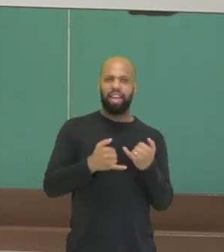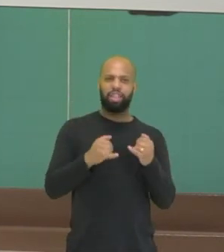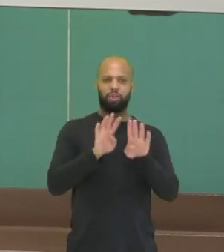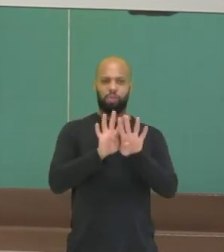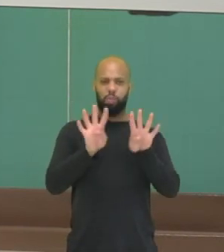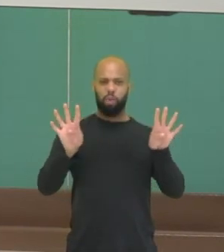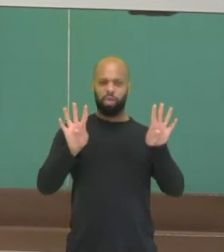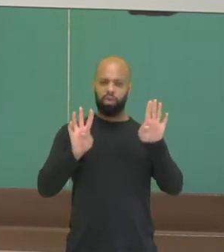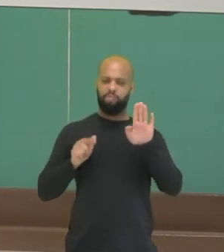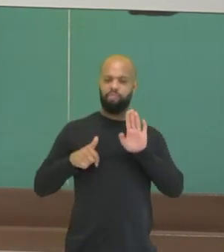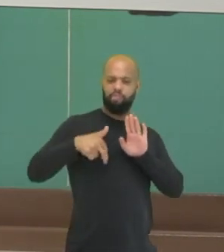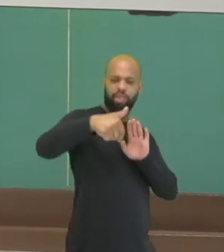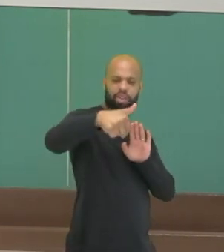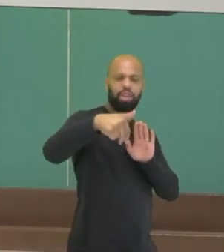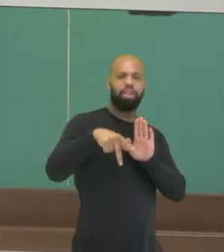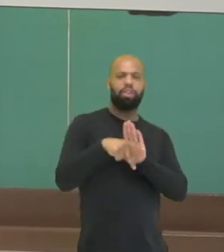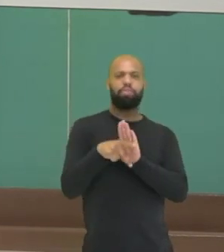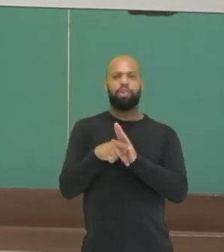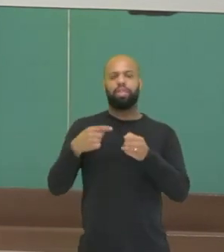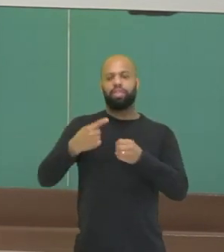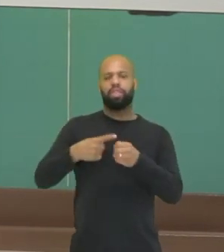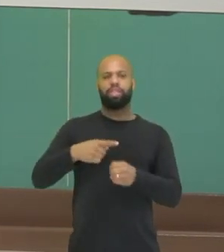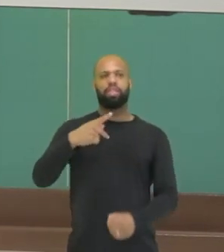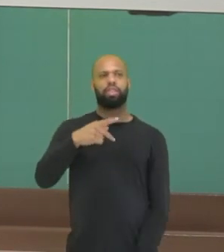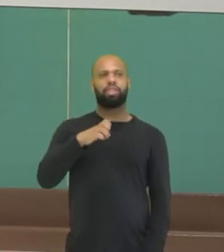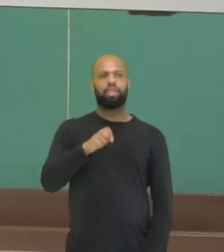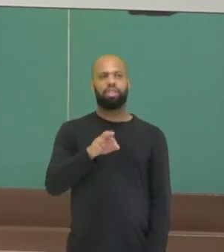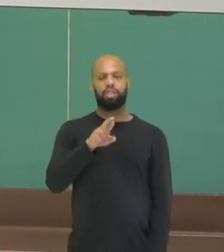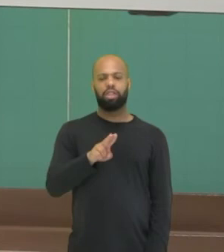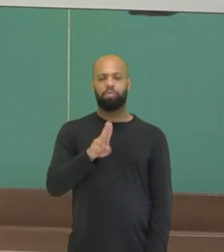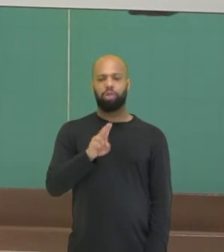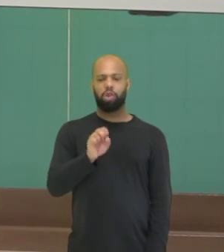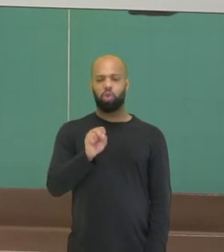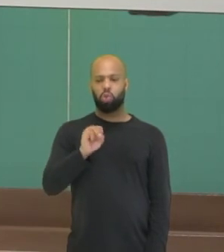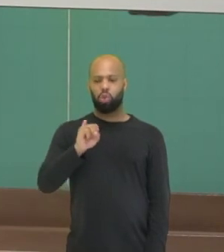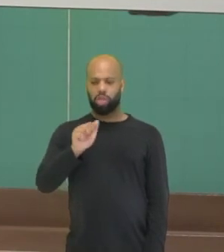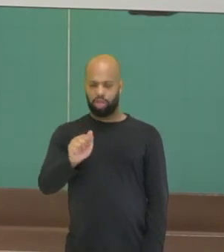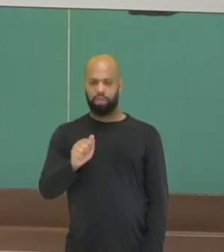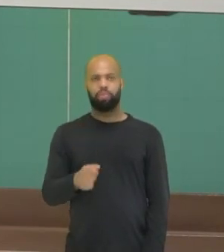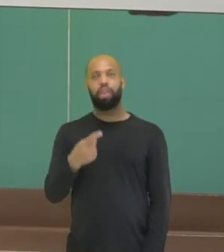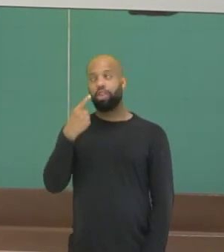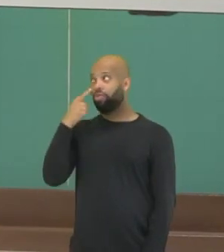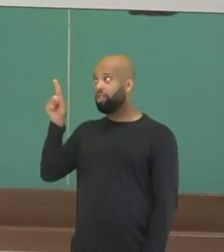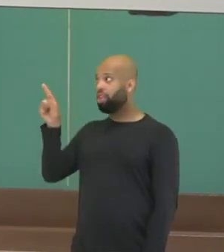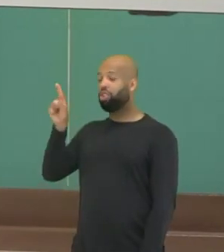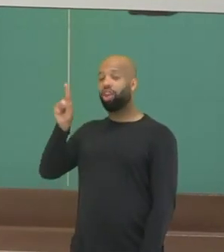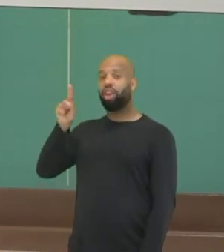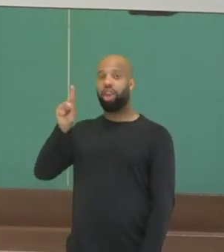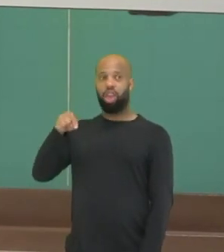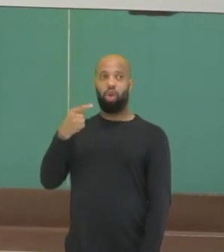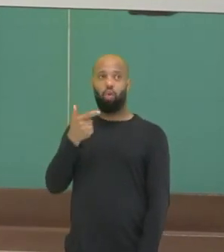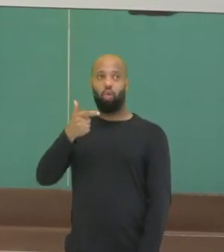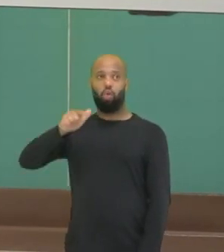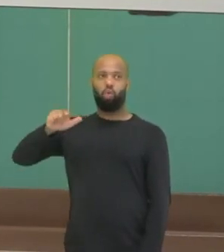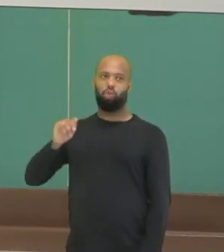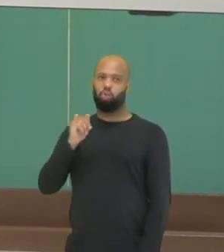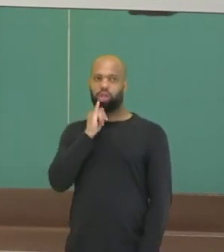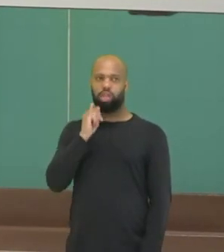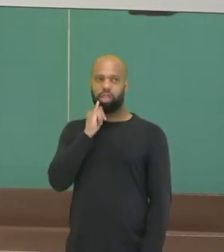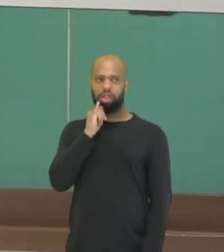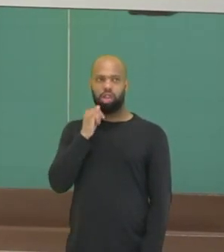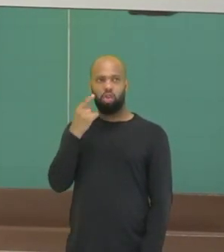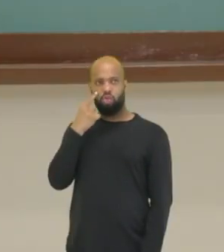à cidade da Perúzia, ok? Eu acho isso fantástico. Gente, aqui um outro exemplo, é um aqueduto, vocês sabem o que é